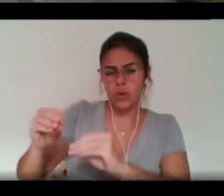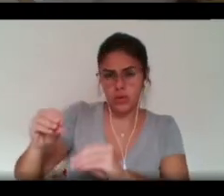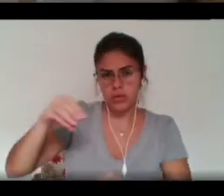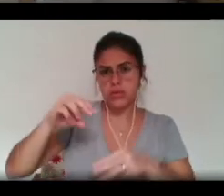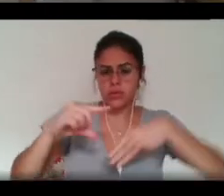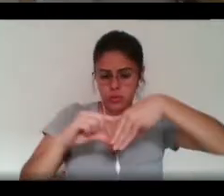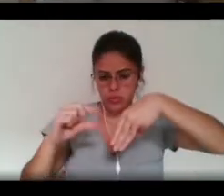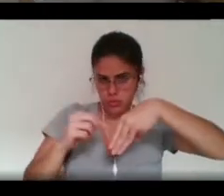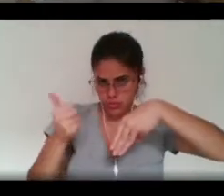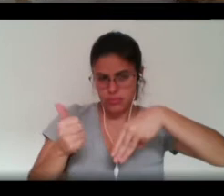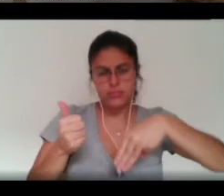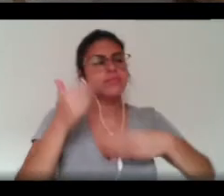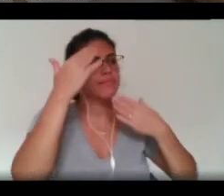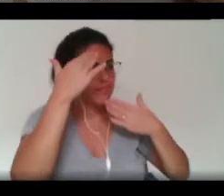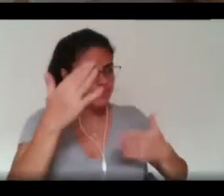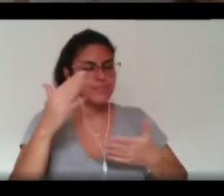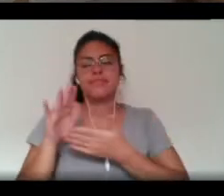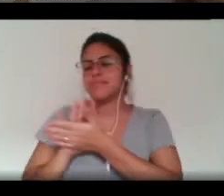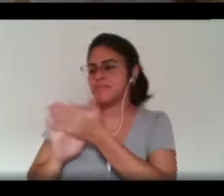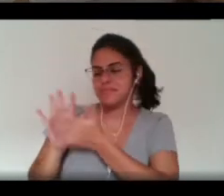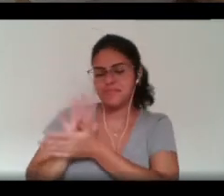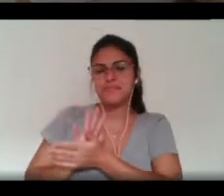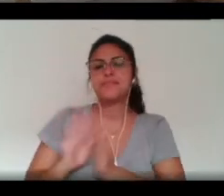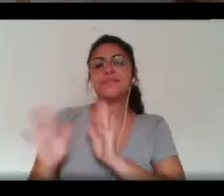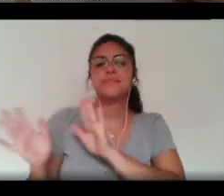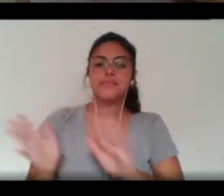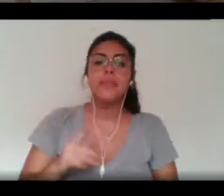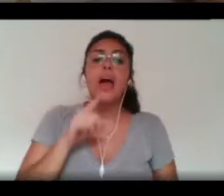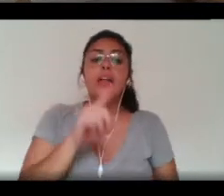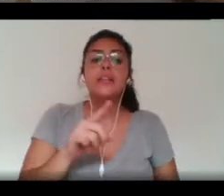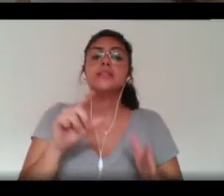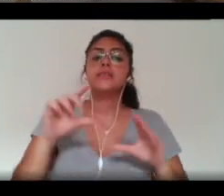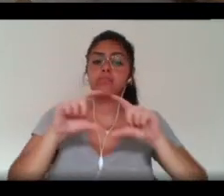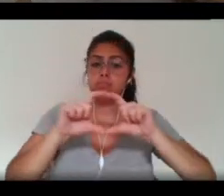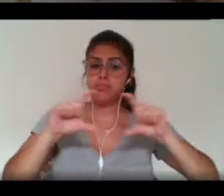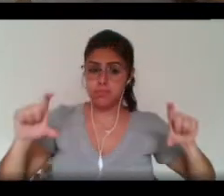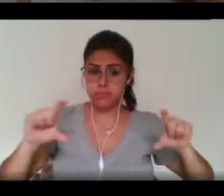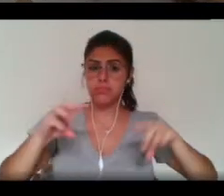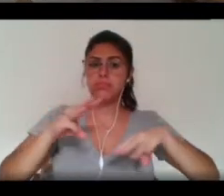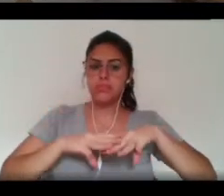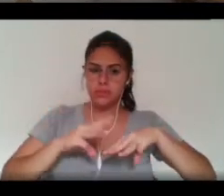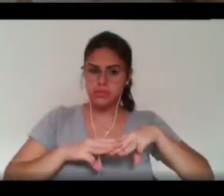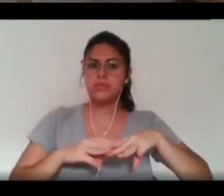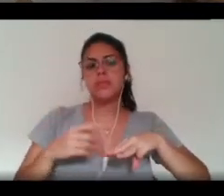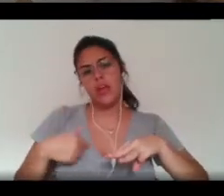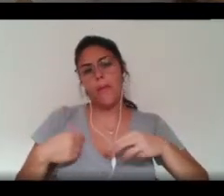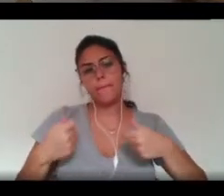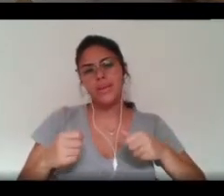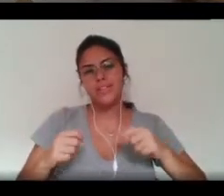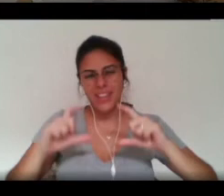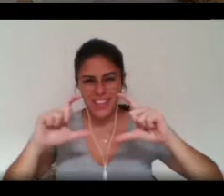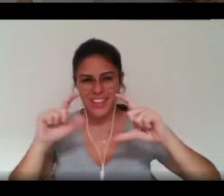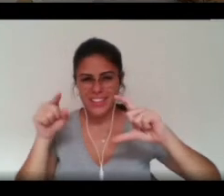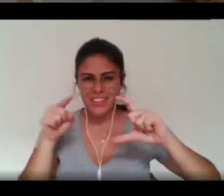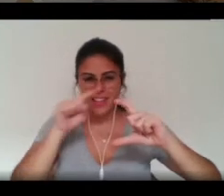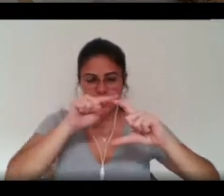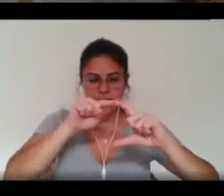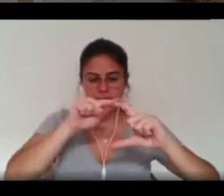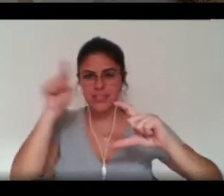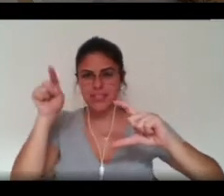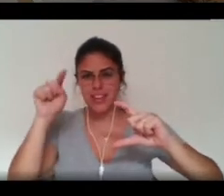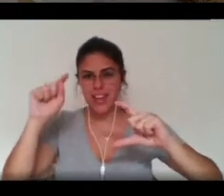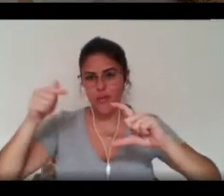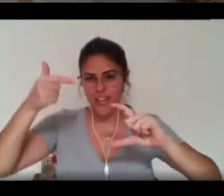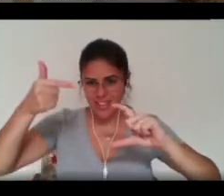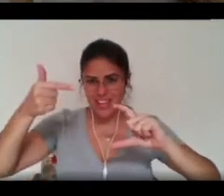Obrigado, viu? De nada. Então, arrumando essa equação aqui, é claro que eu tenho que desenvolver essa parte aqui, né? Vai ser T2